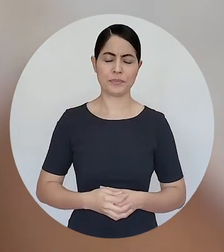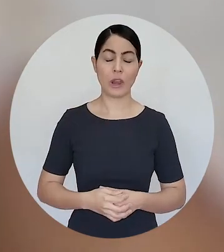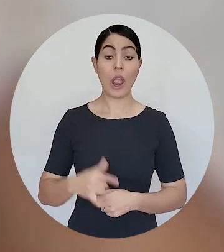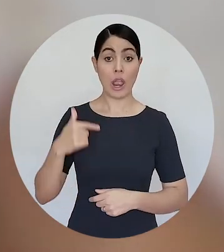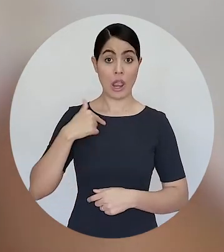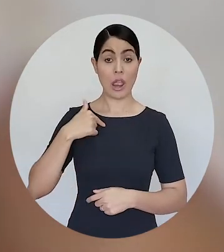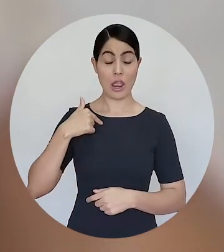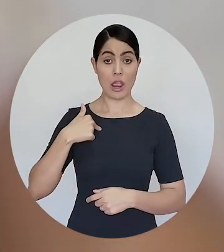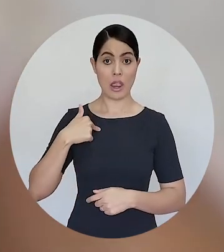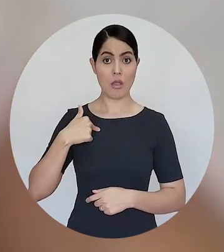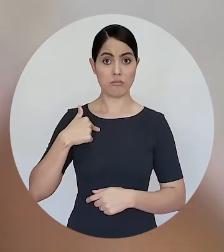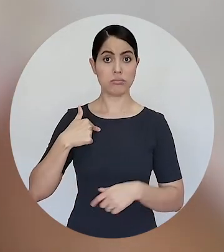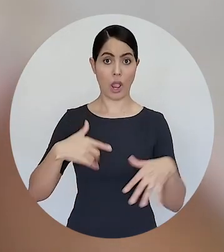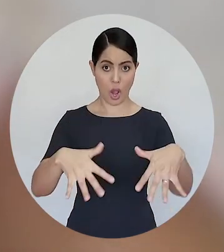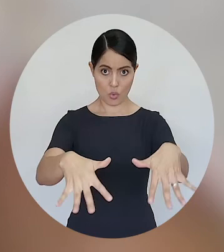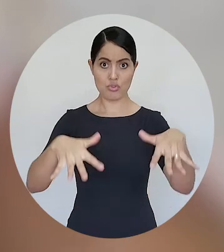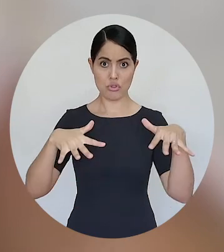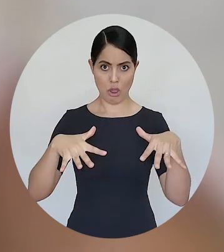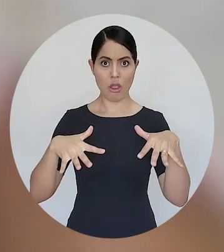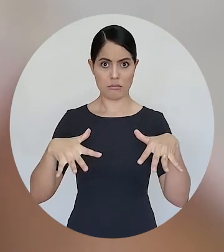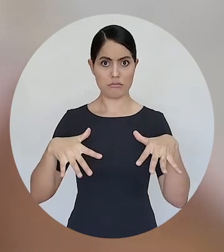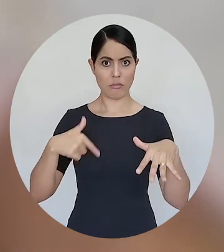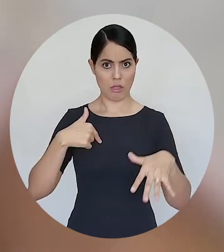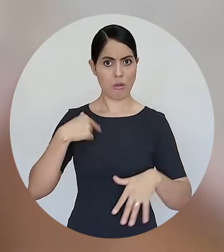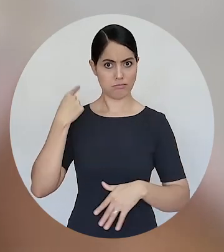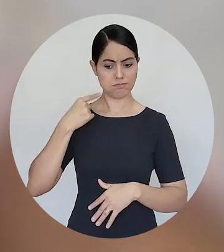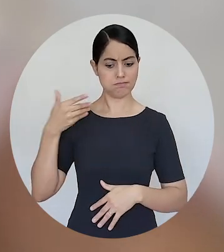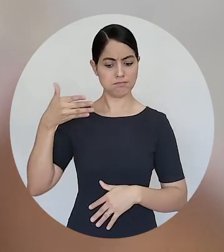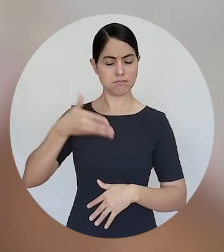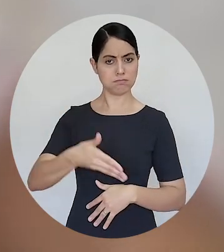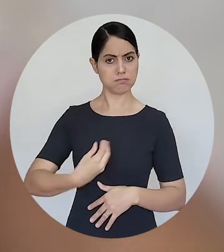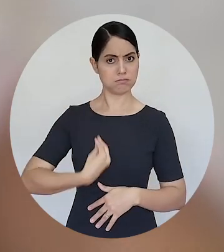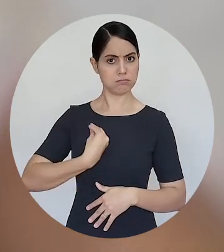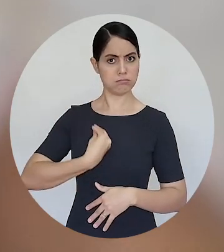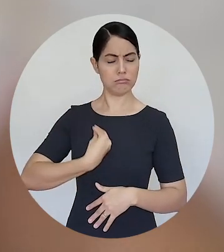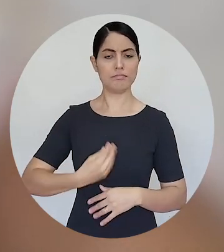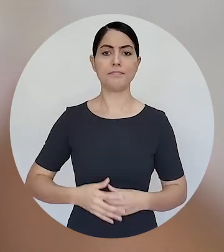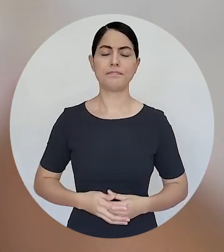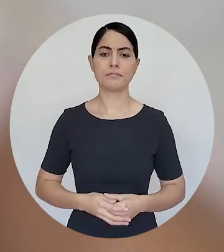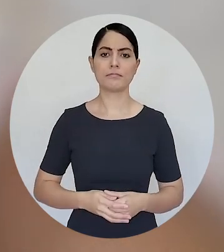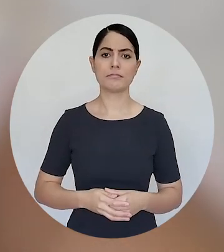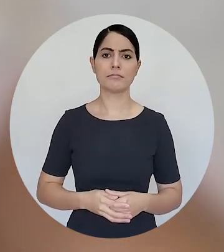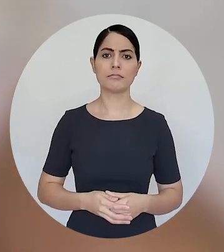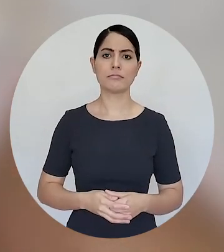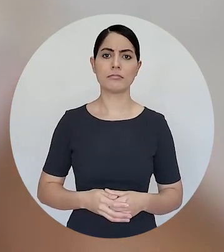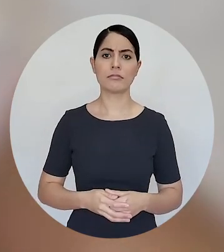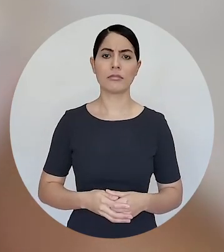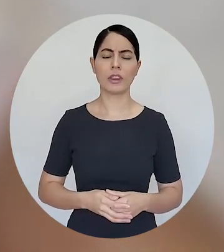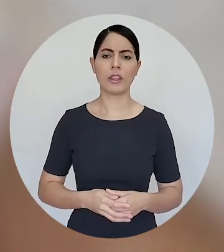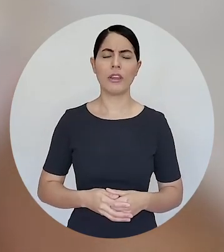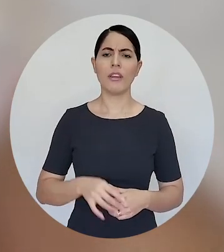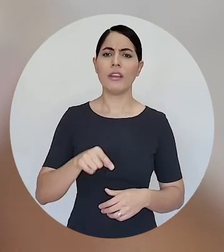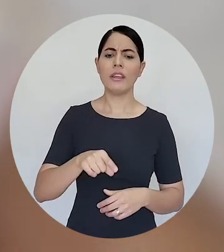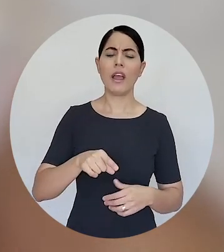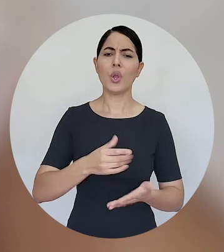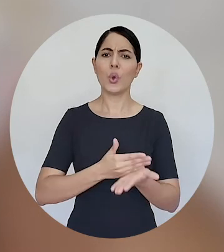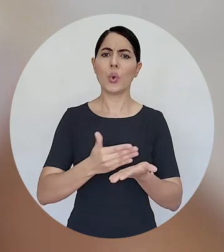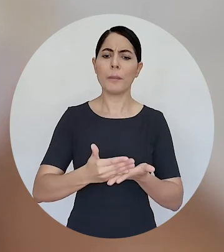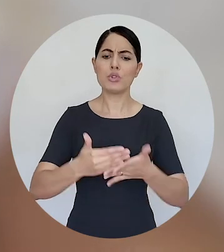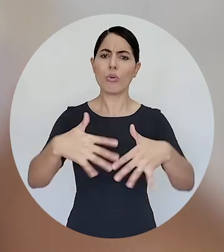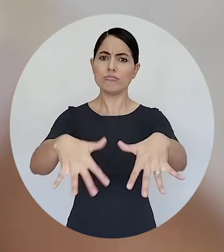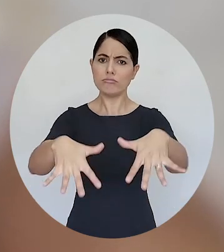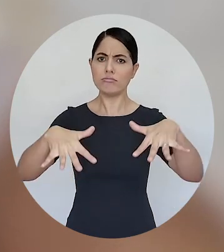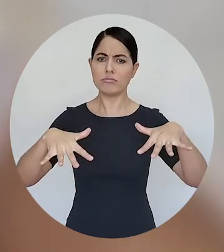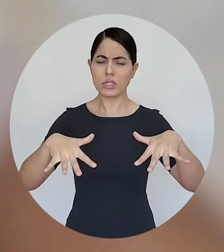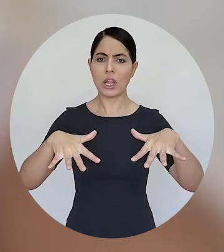atrás, eu estava fazendo uma audiência na vara consumerista e,